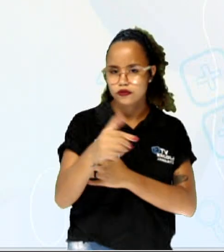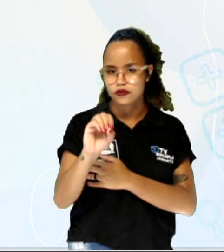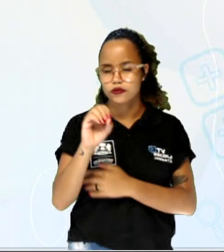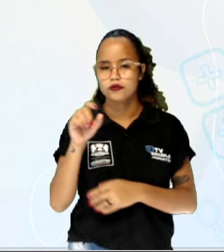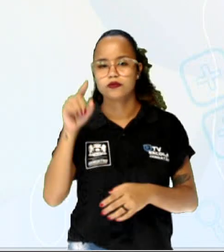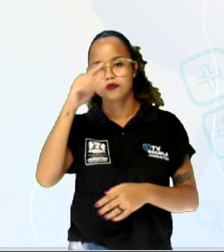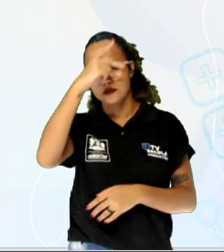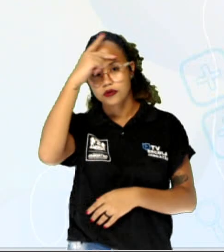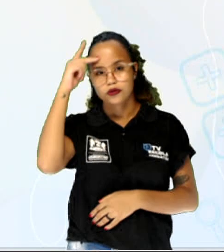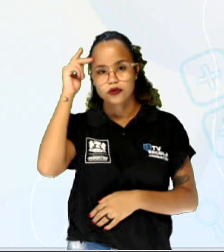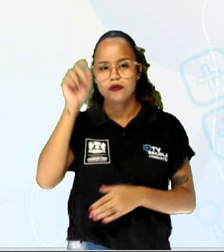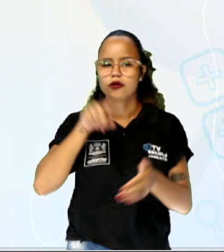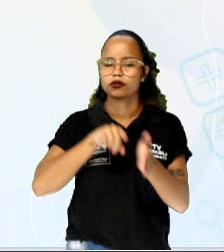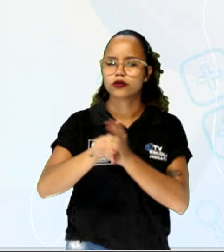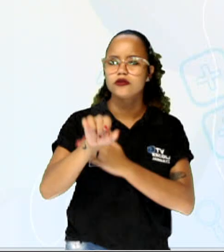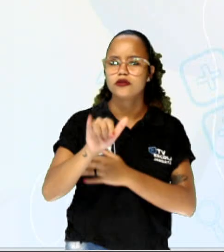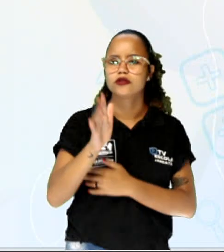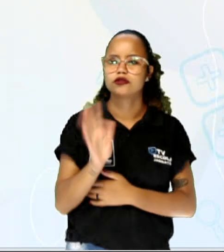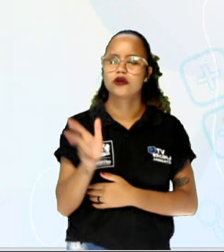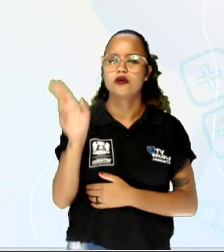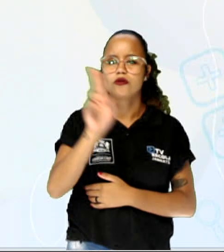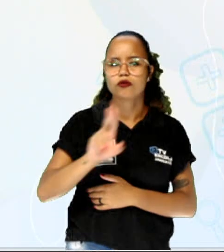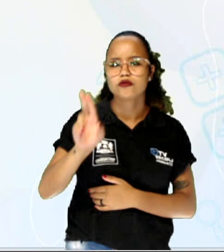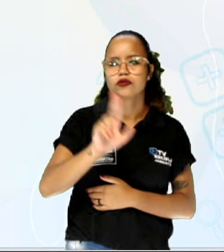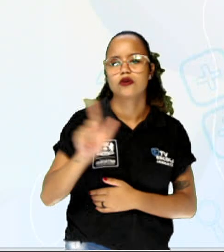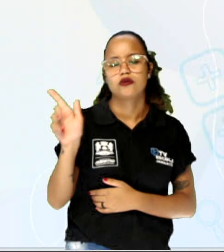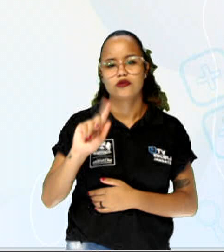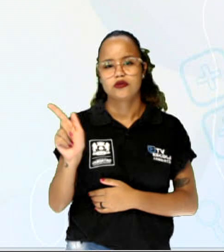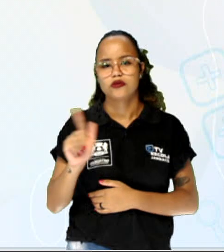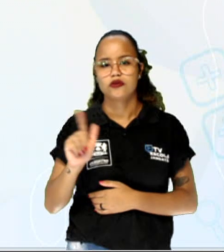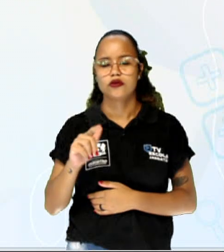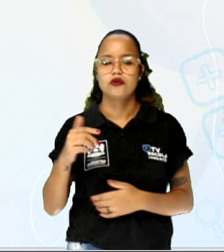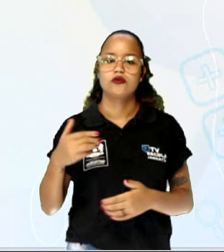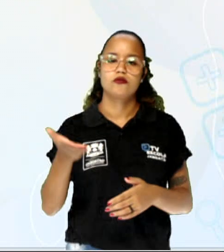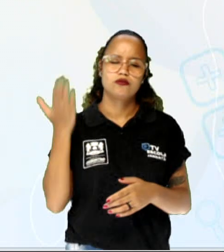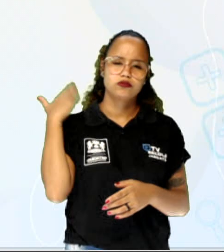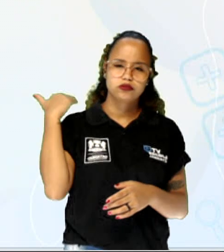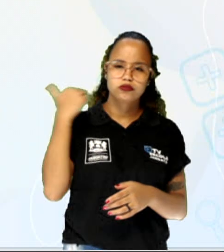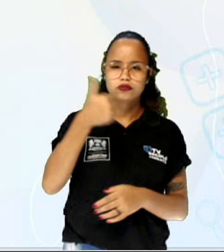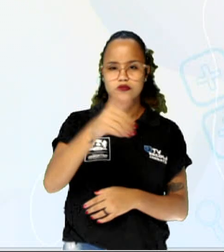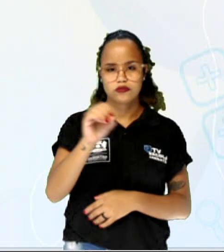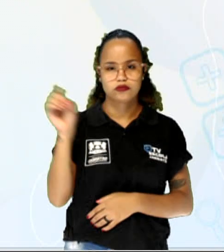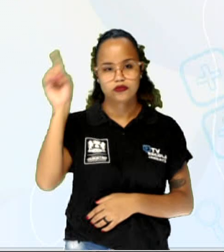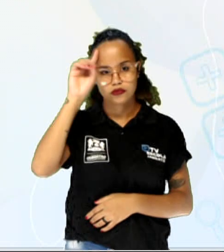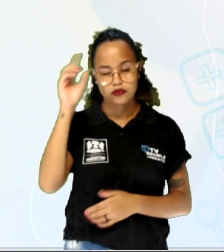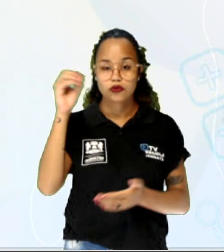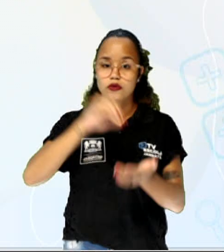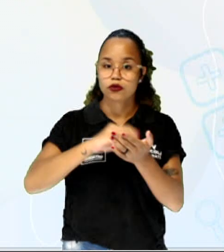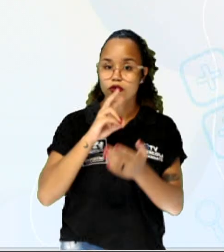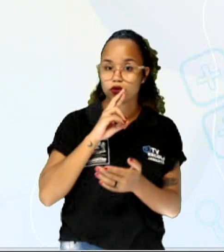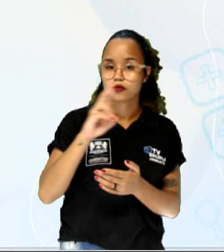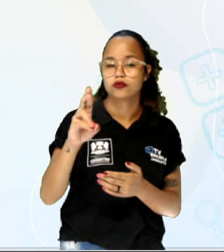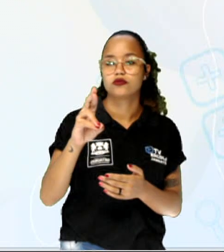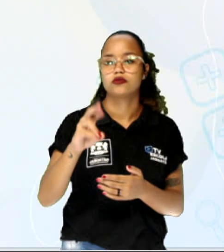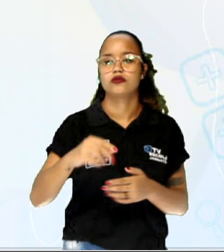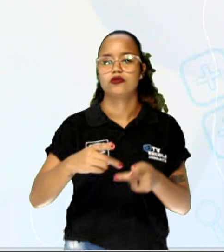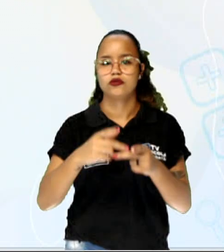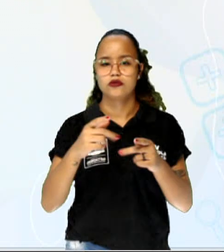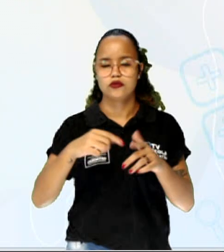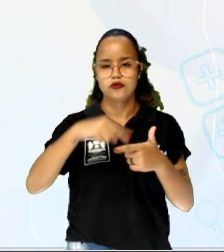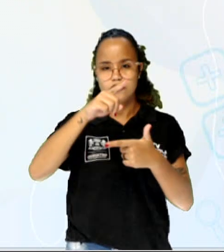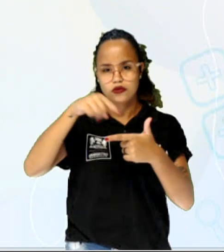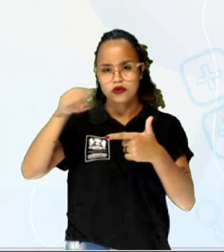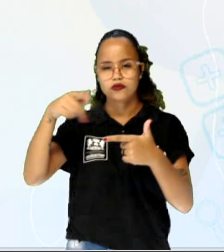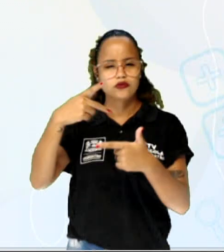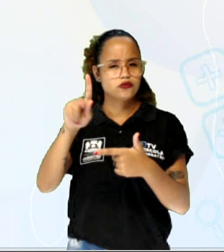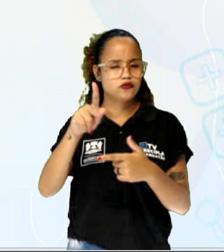perguntando se elas consumiram refrigerante nos últimos 10 dias. Coloque o resultado no gráfico de sua preferência, aí você pode